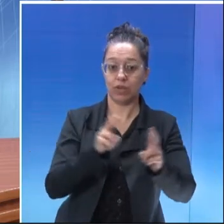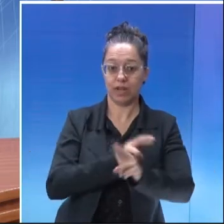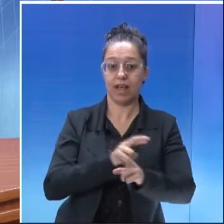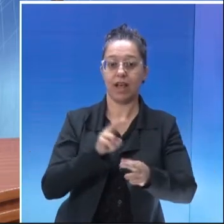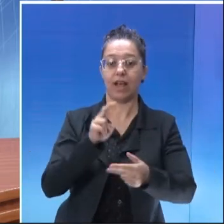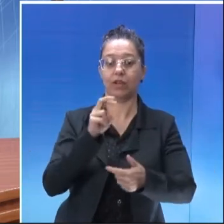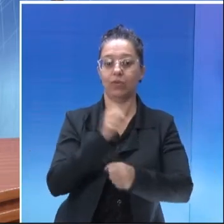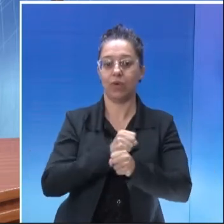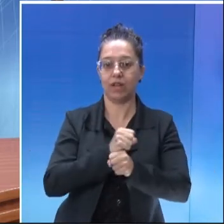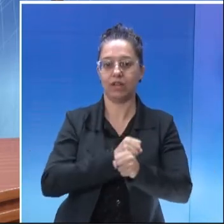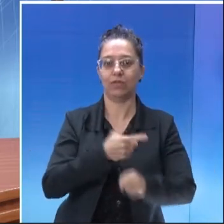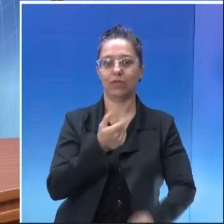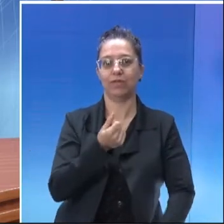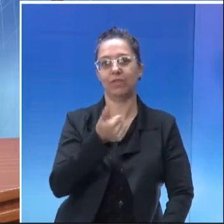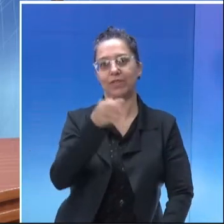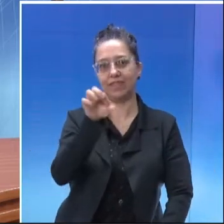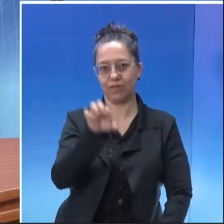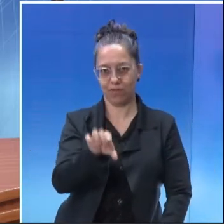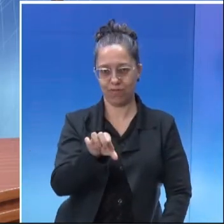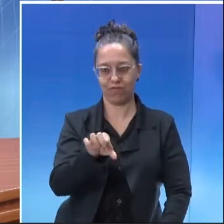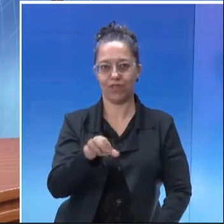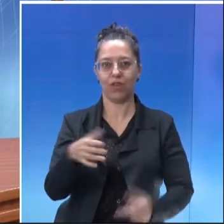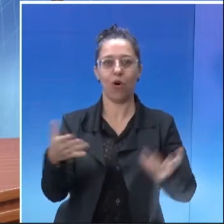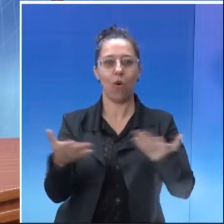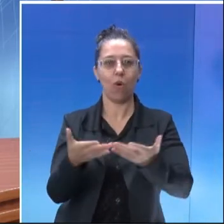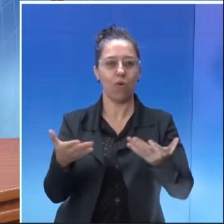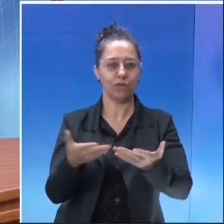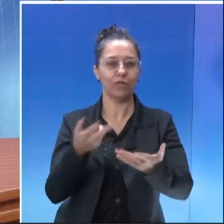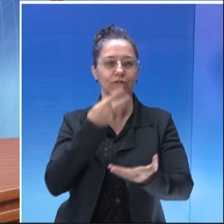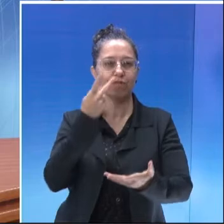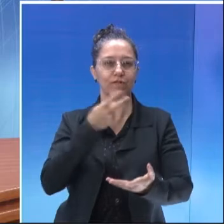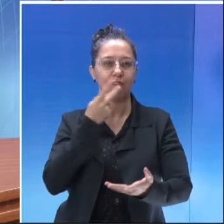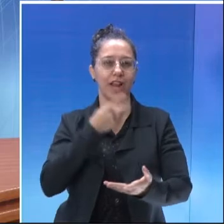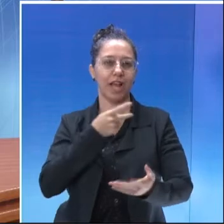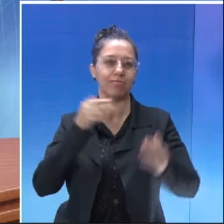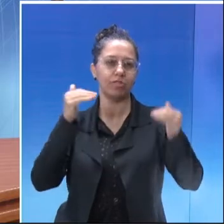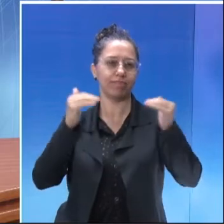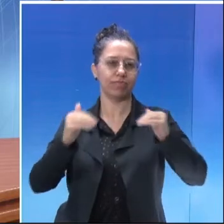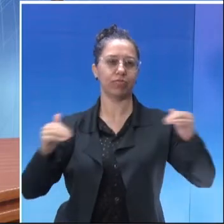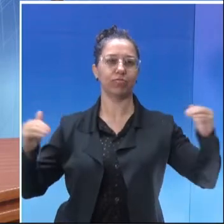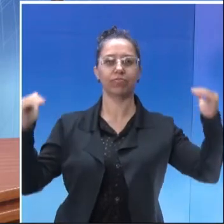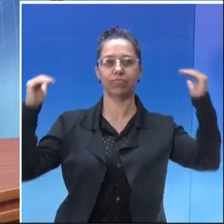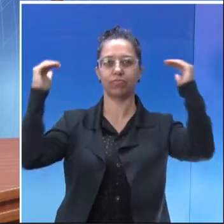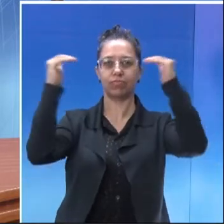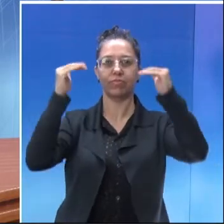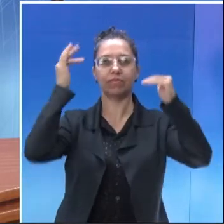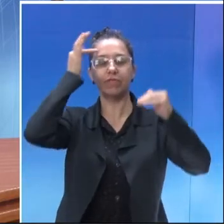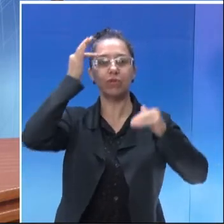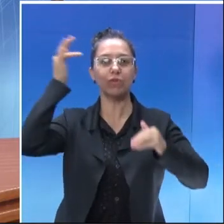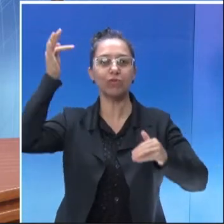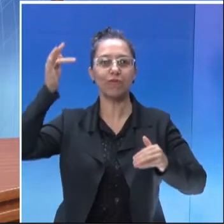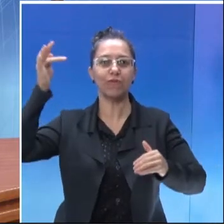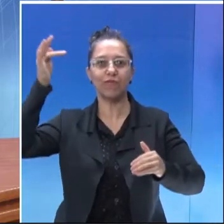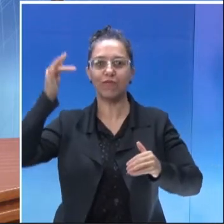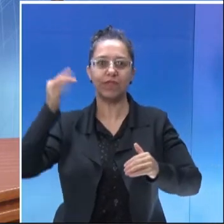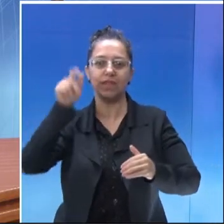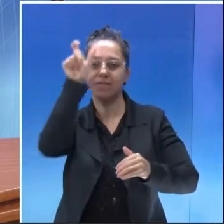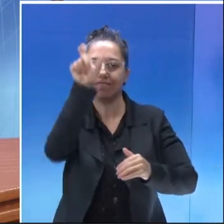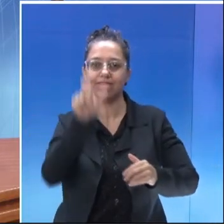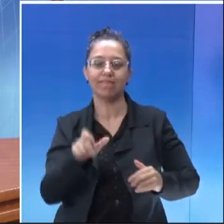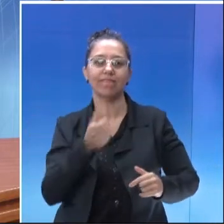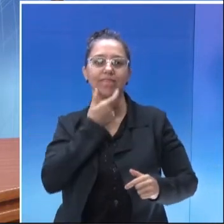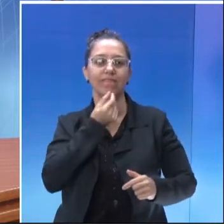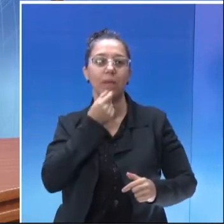questões bastante fresquinhas, e hoje eu vou falar de um dos maiores nomes da filosofia, um dos caras que é